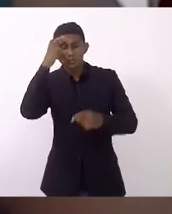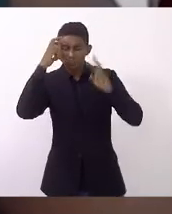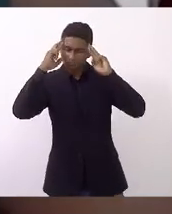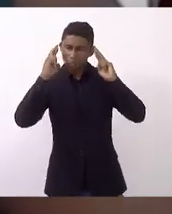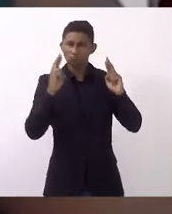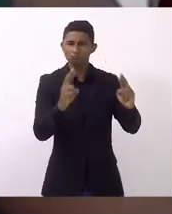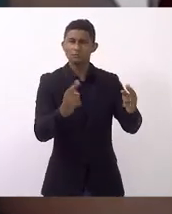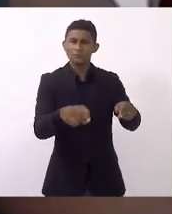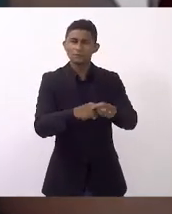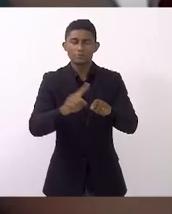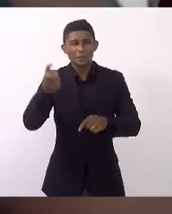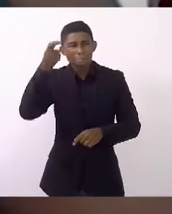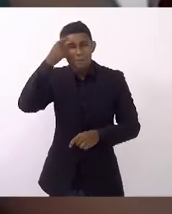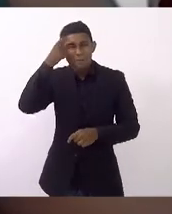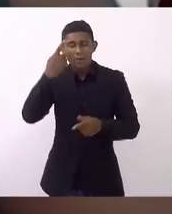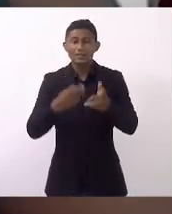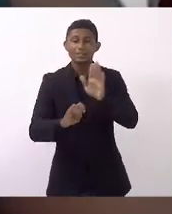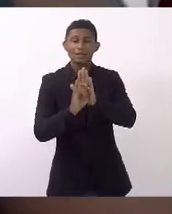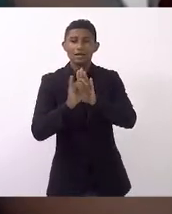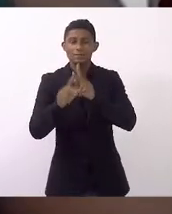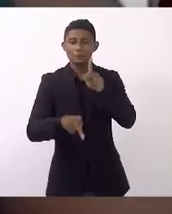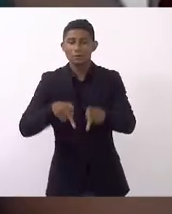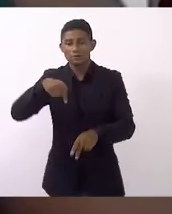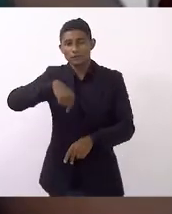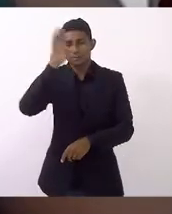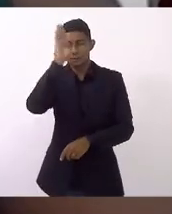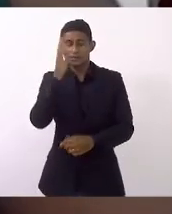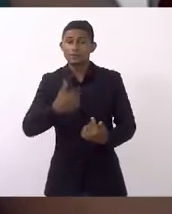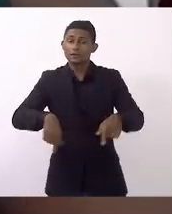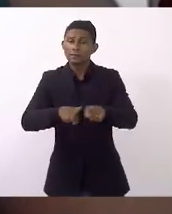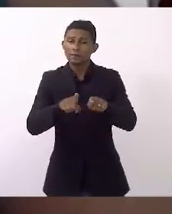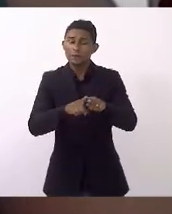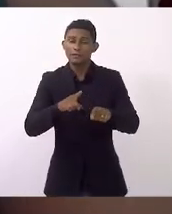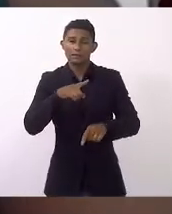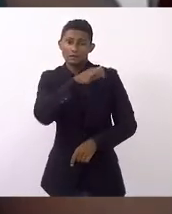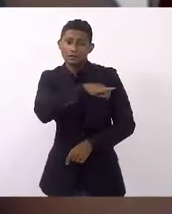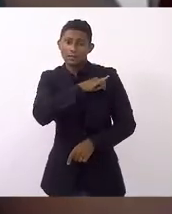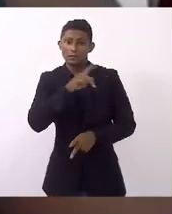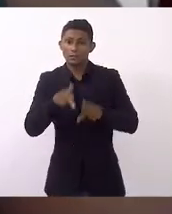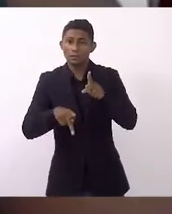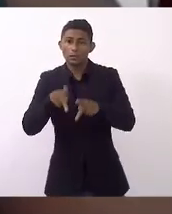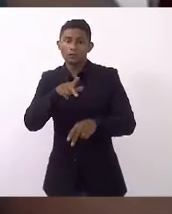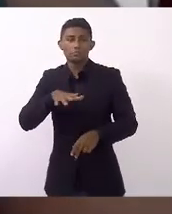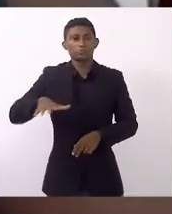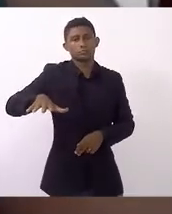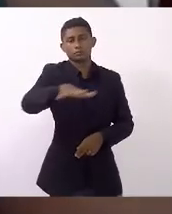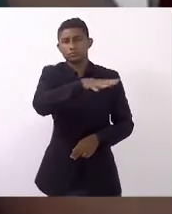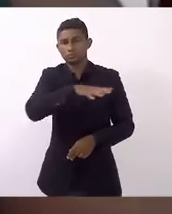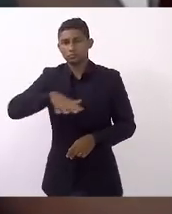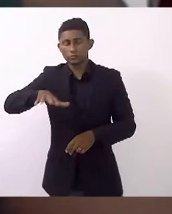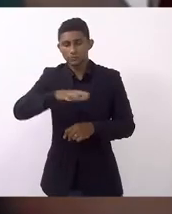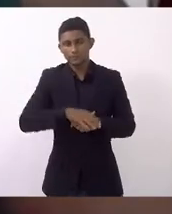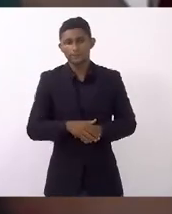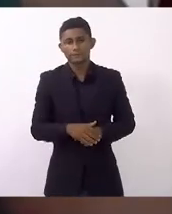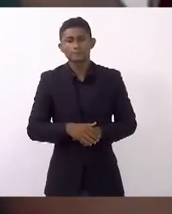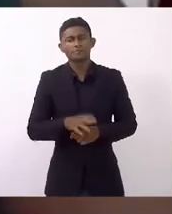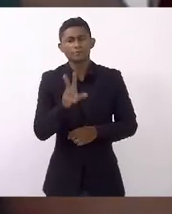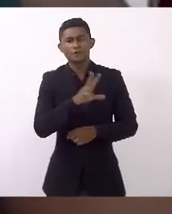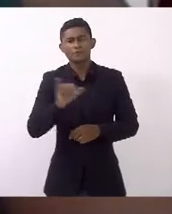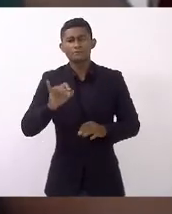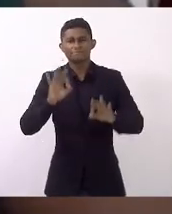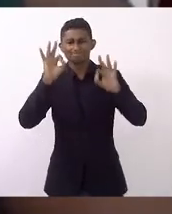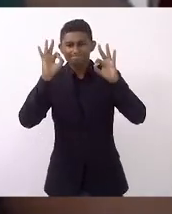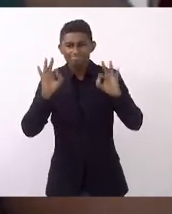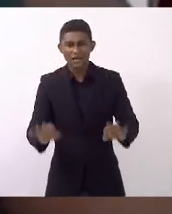da construção da identidade do povo brasileiro e do povo do estado do Rio de Janeiro, que garantirá